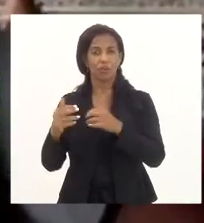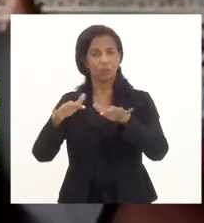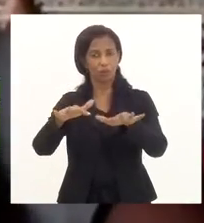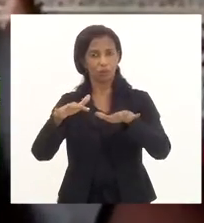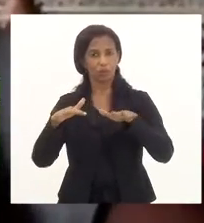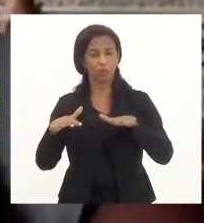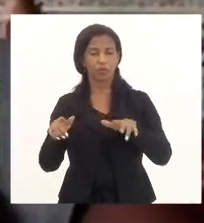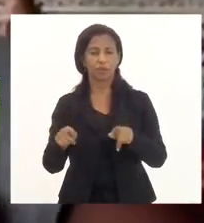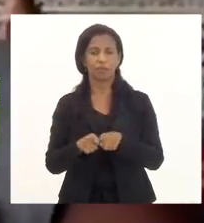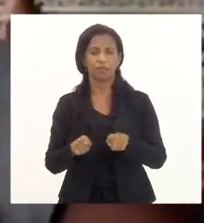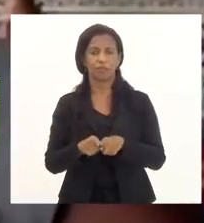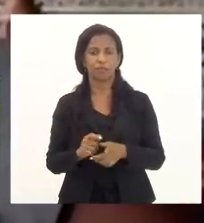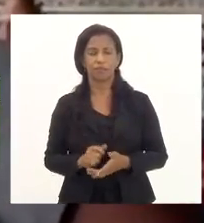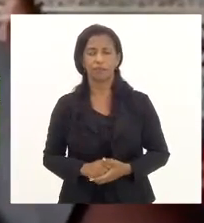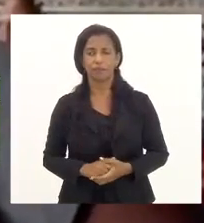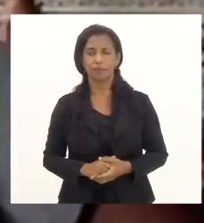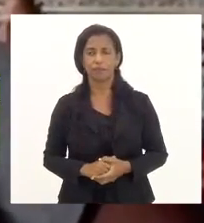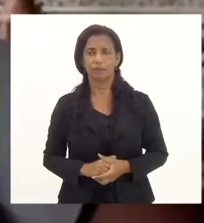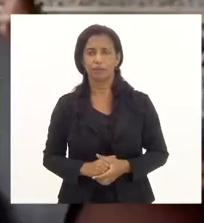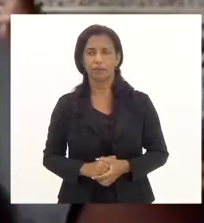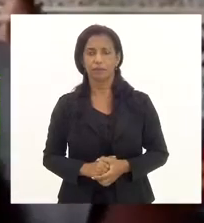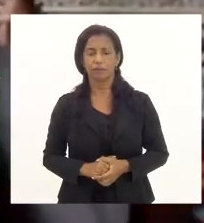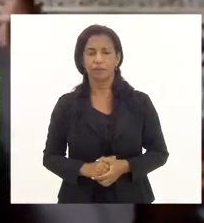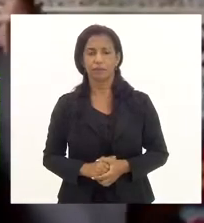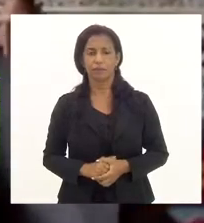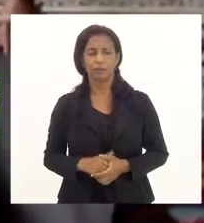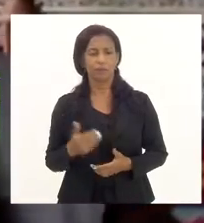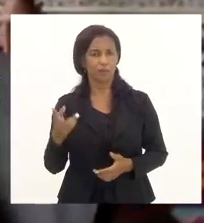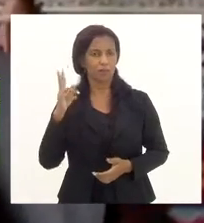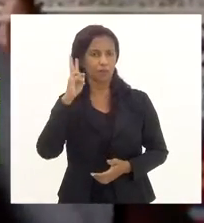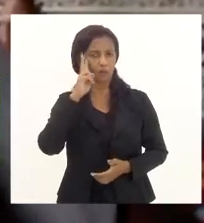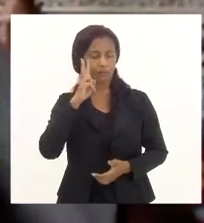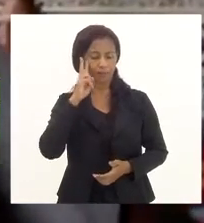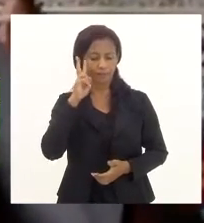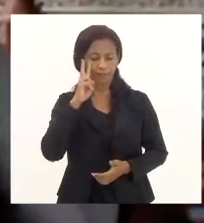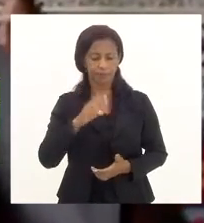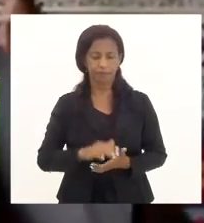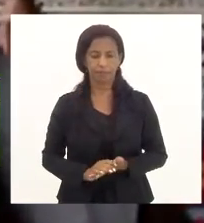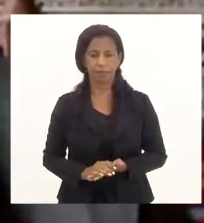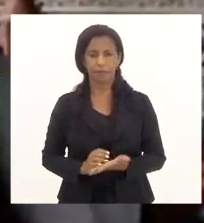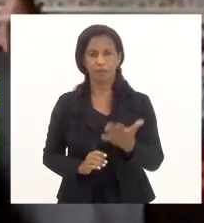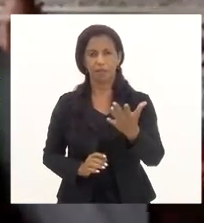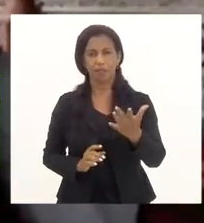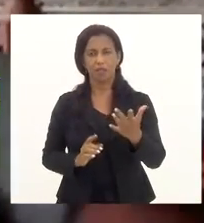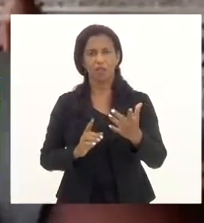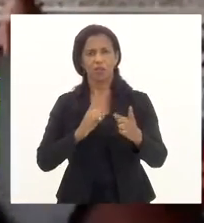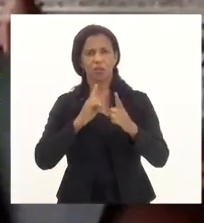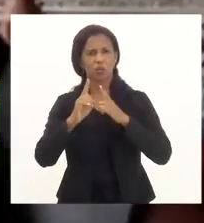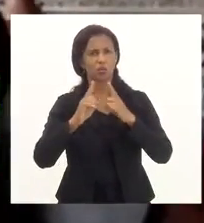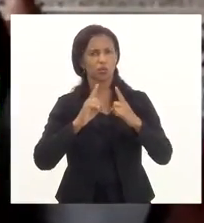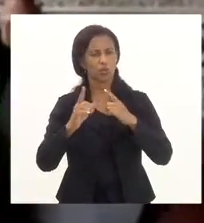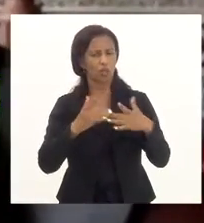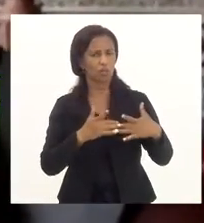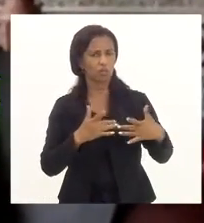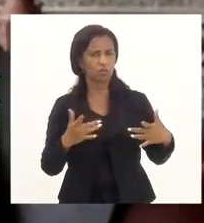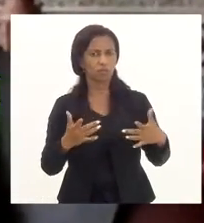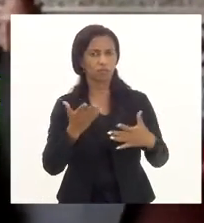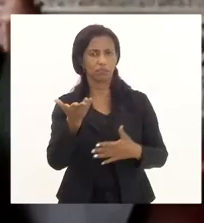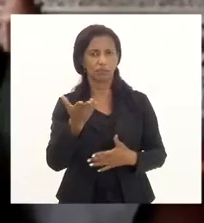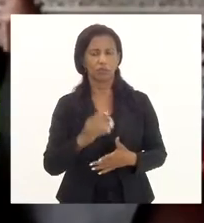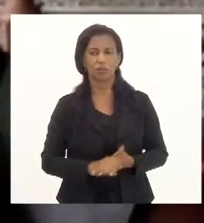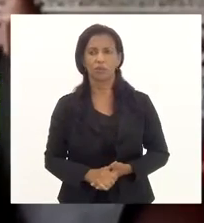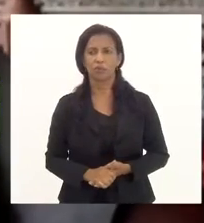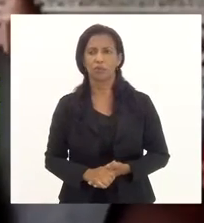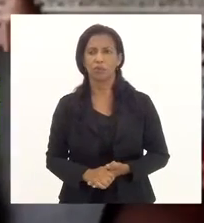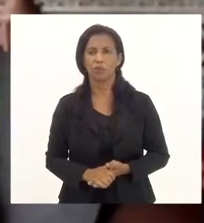pública de tudo isso eu quero ressaltar é fazendo um diálogo muito fraterno com